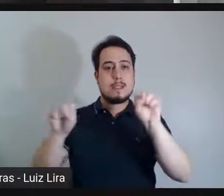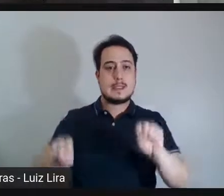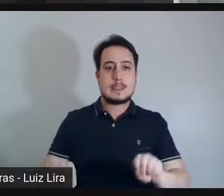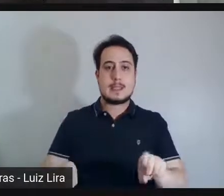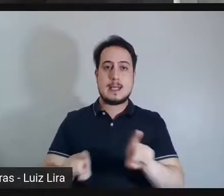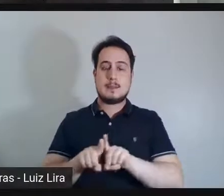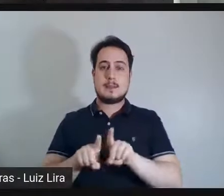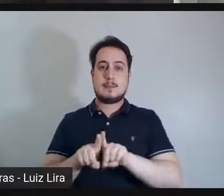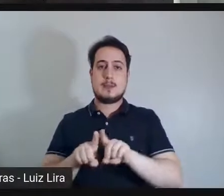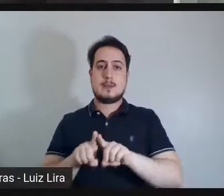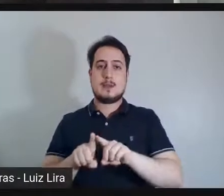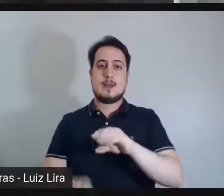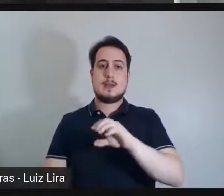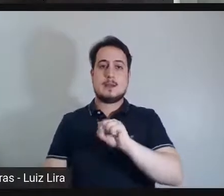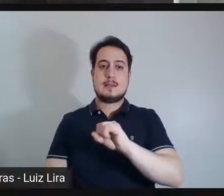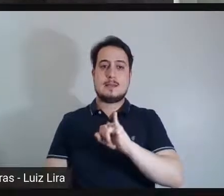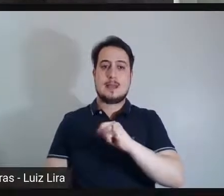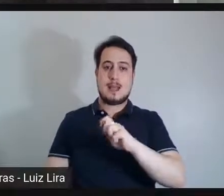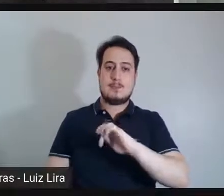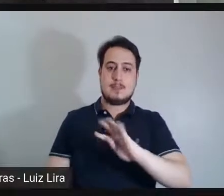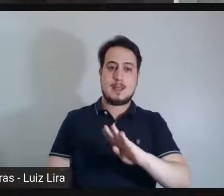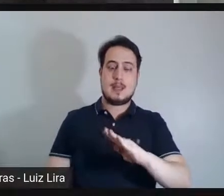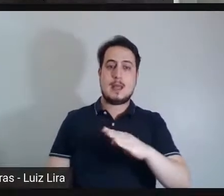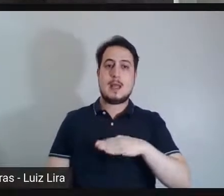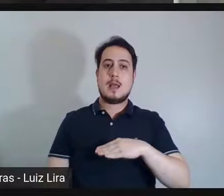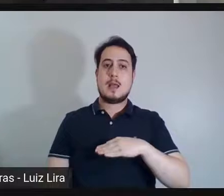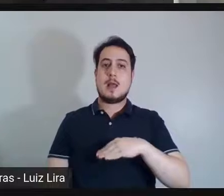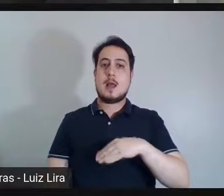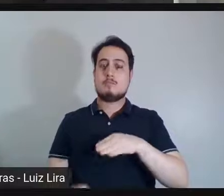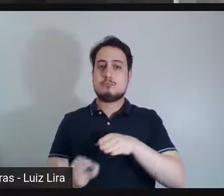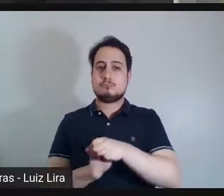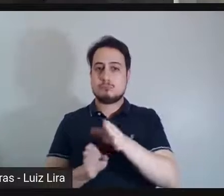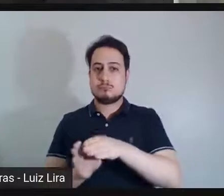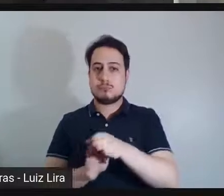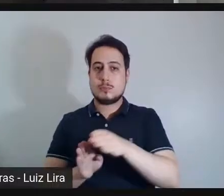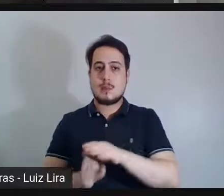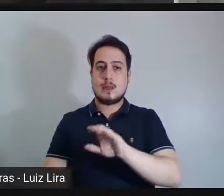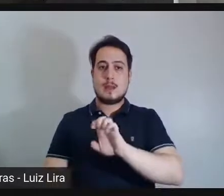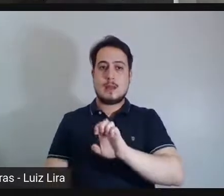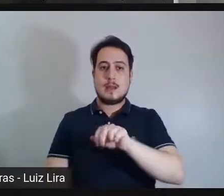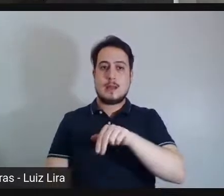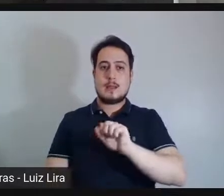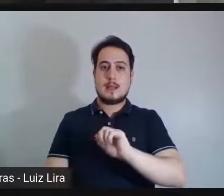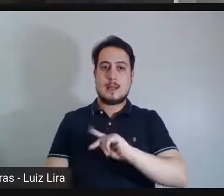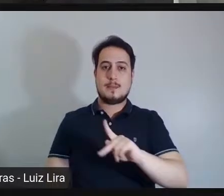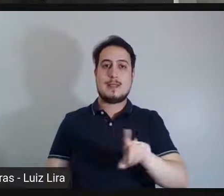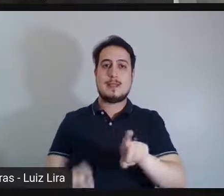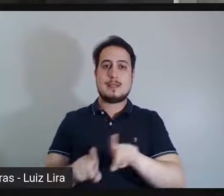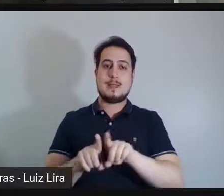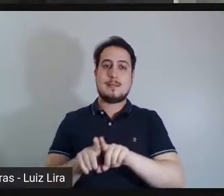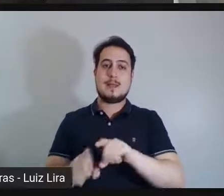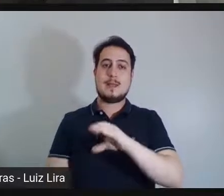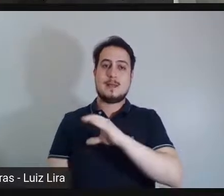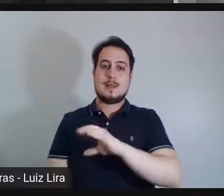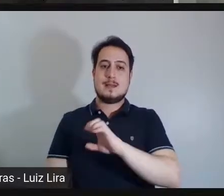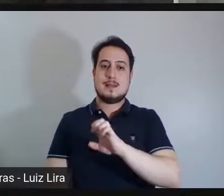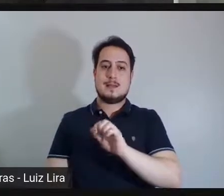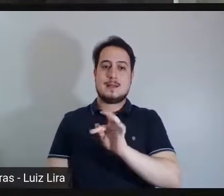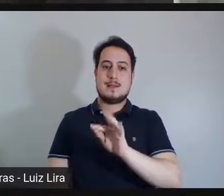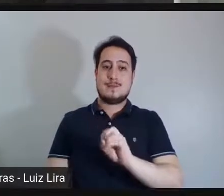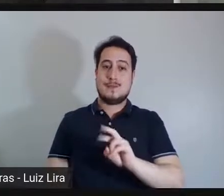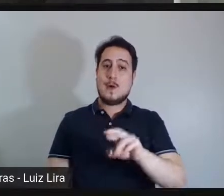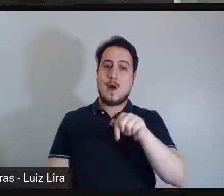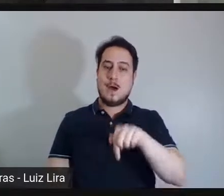Comprasnet, instrutora e colaboradora da ENAP, e eu acrescento aqui do CEFOR, e sempre a doutora Andréa tem nos ajudado